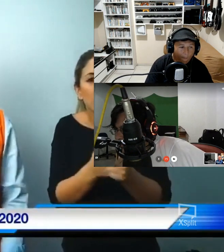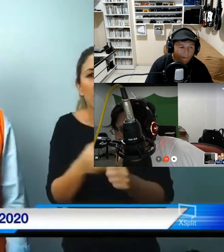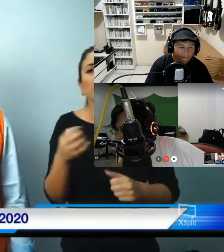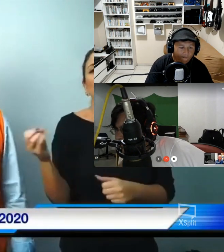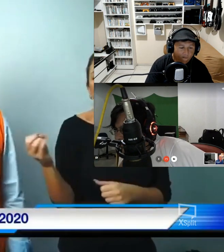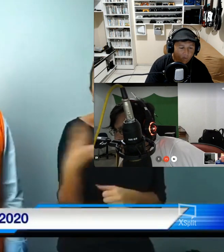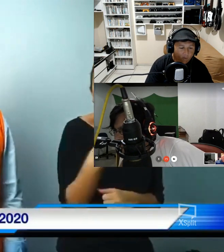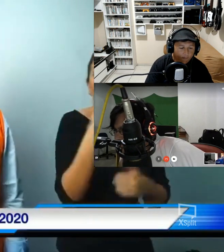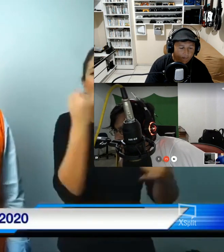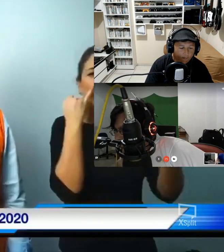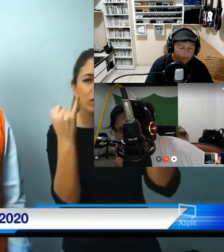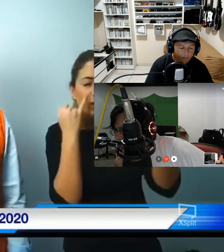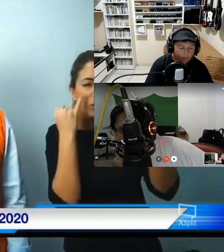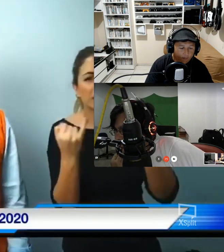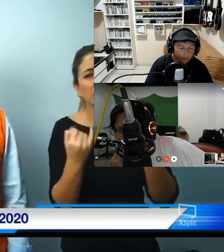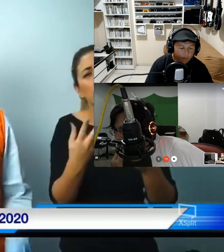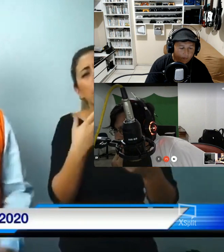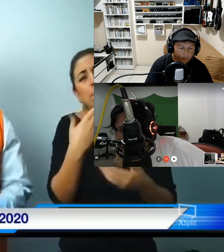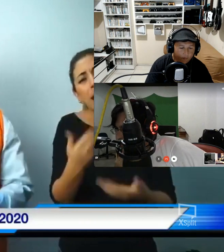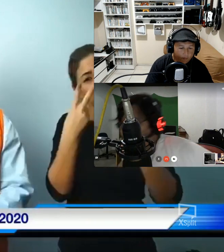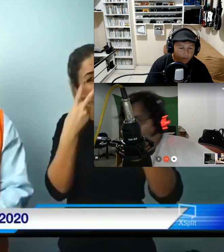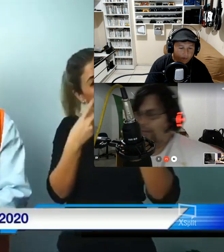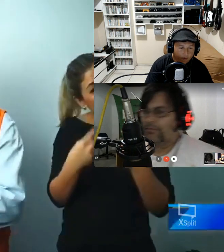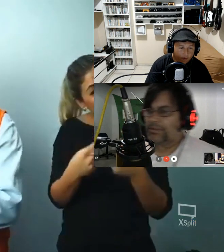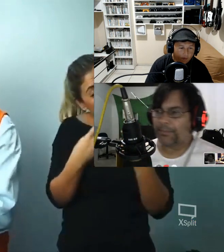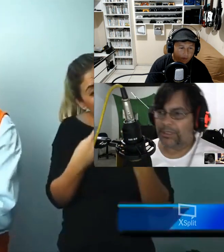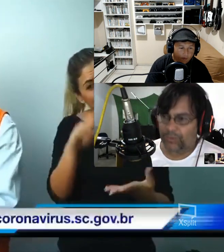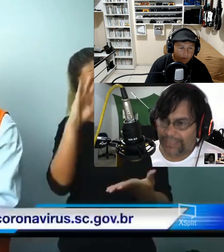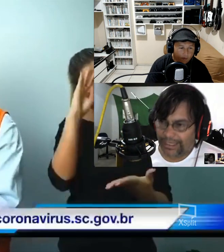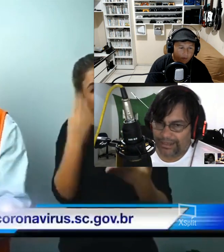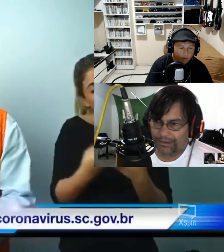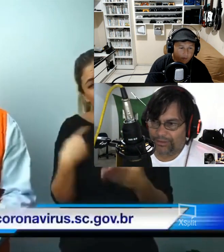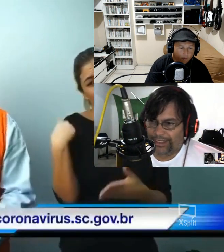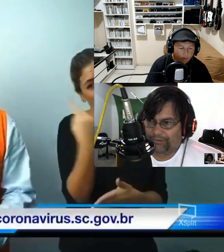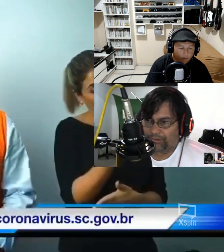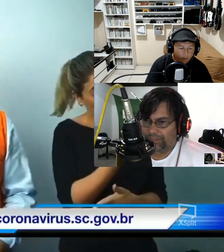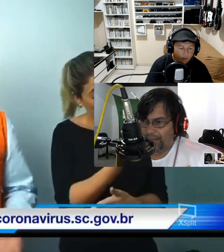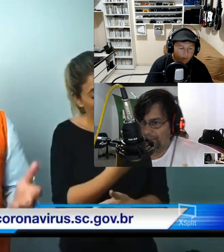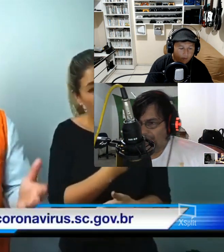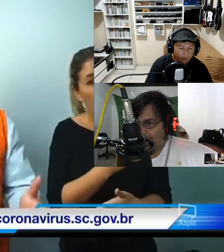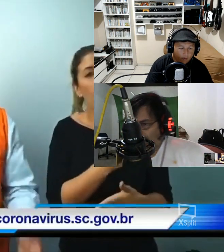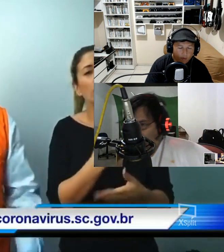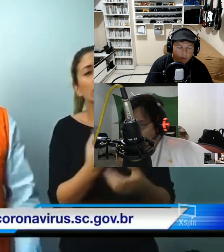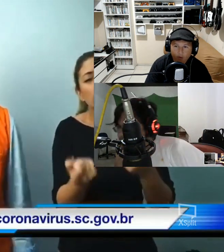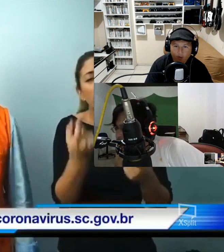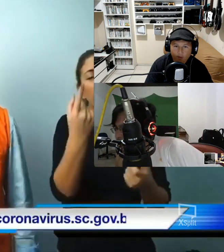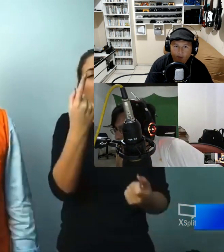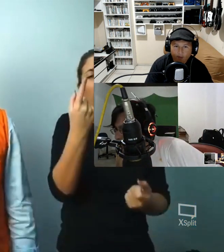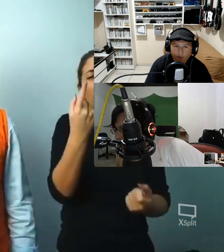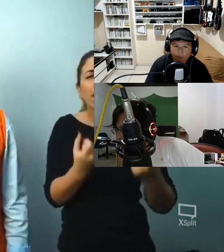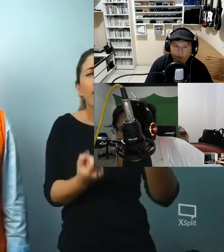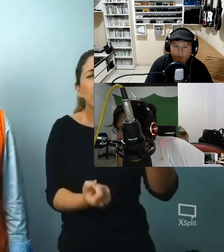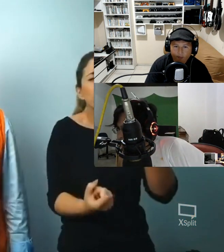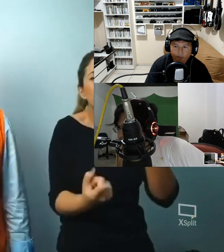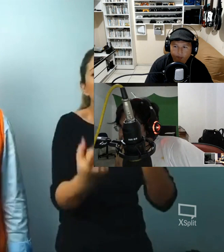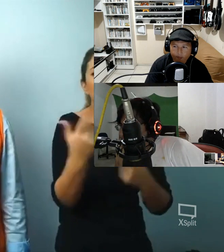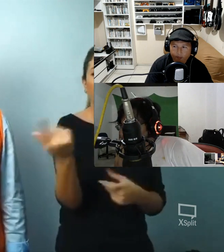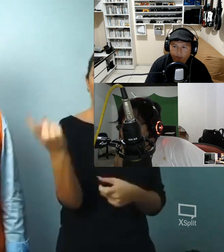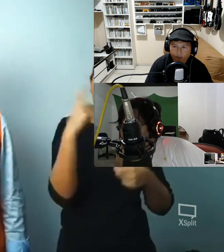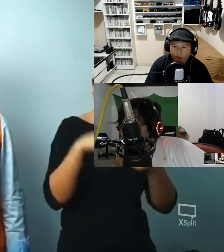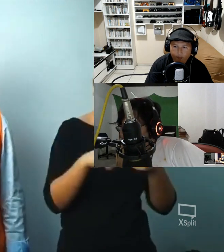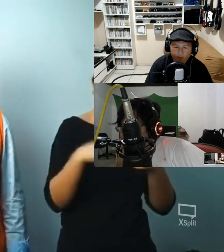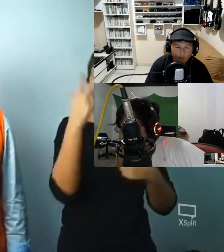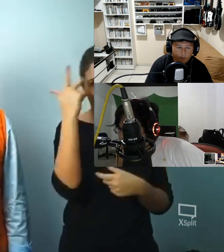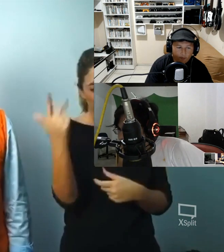paciência, acreditem no nosso trabalho, que nós aos poucos vamos trazer todos os setores e vamos retomar a normalidade em Santa Catarina.